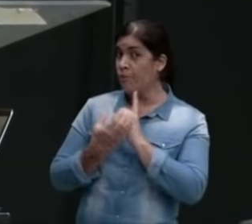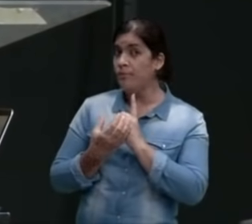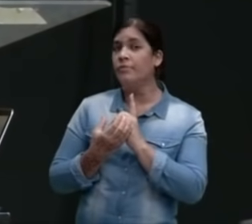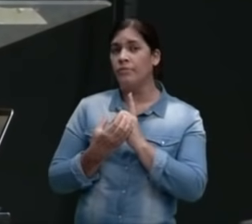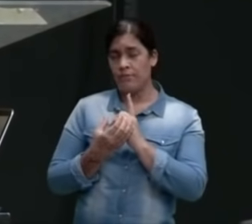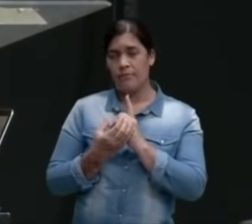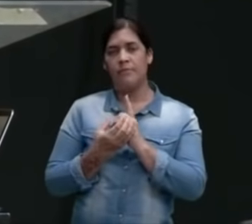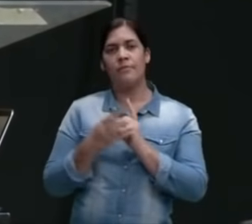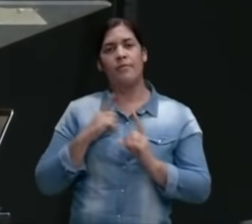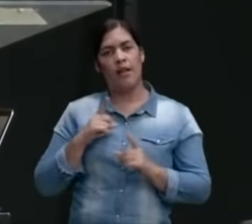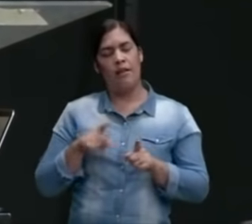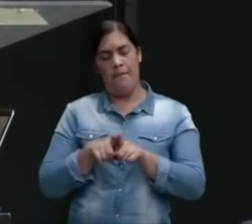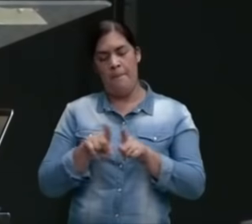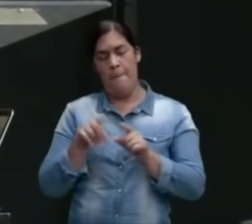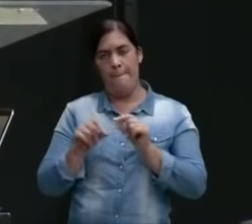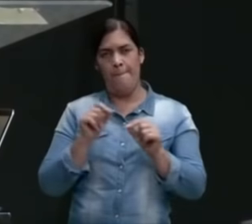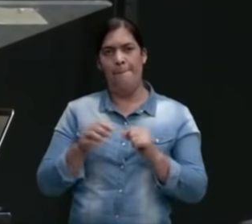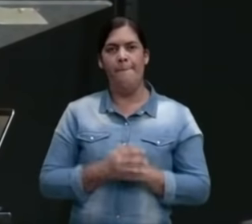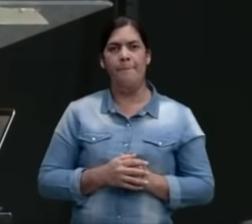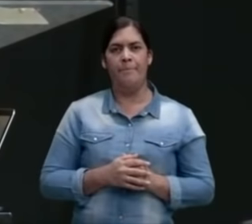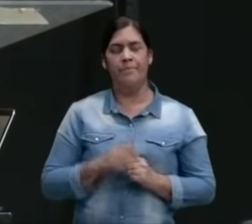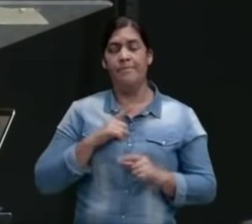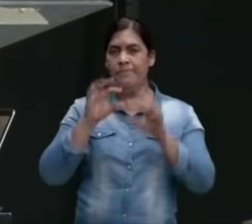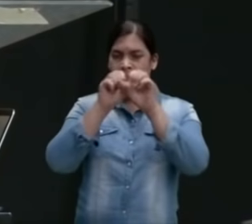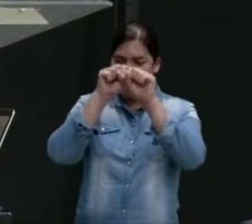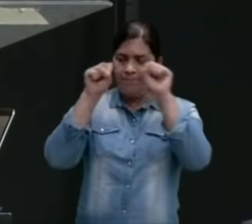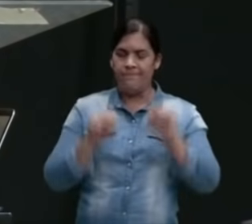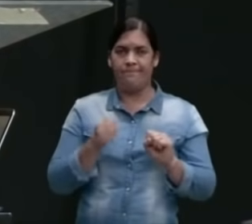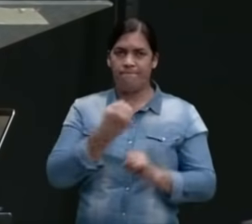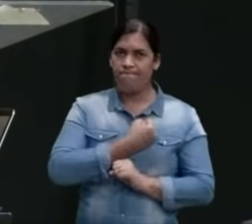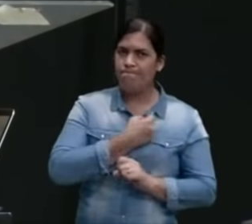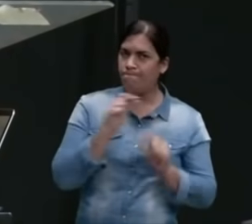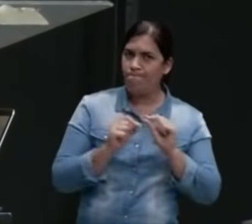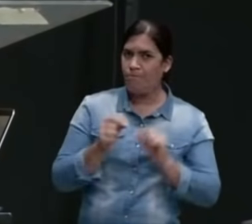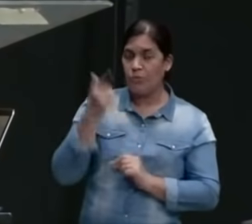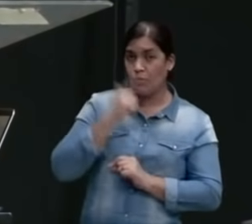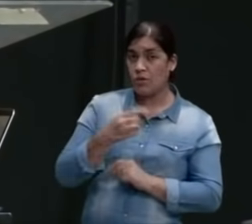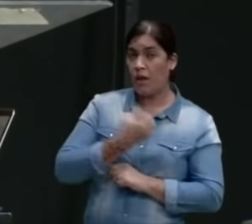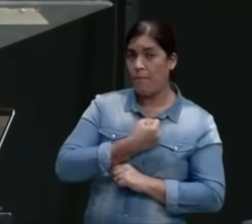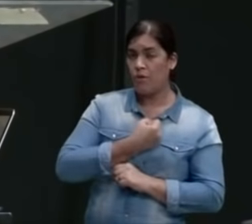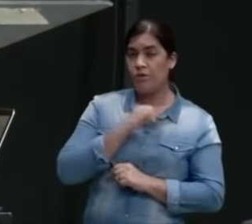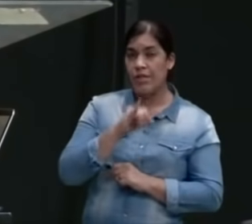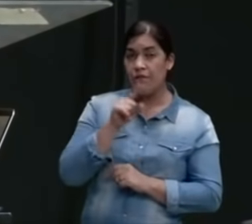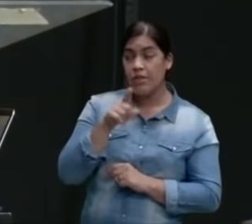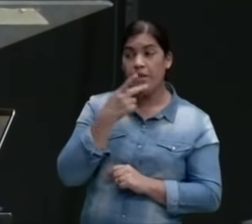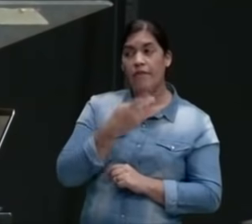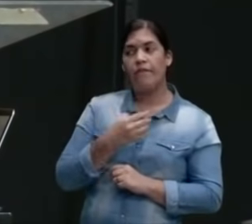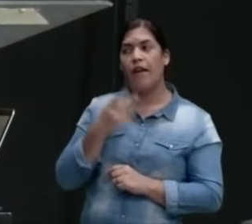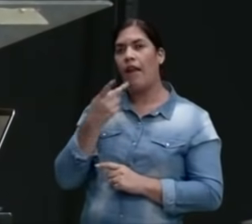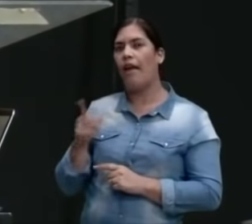E tem mais uma questão: eles fizeram um sistema de pontos que você pode ganhar pontos ao denunciar a pessoa do seu